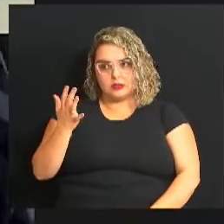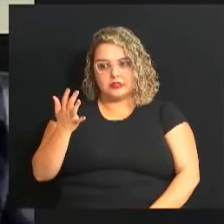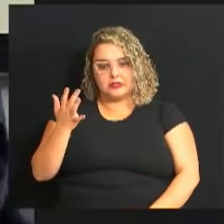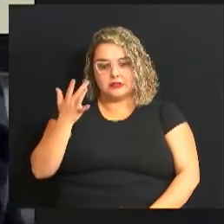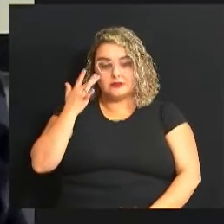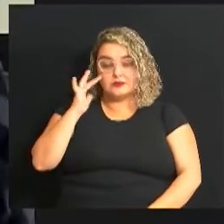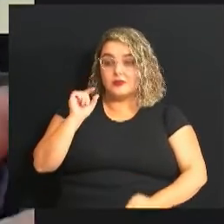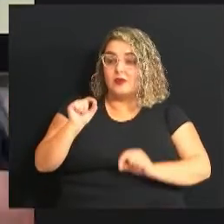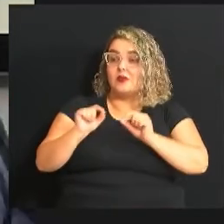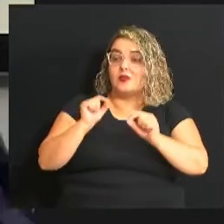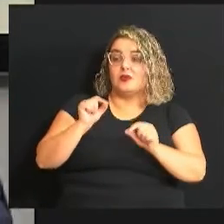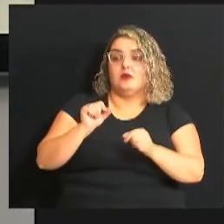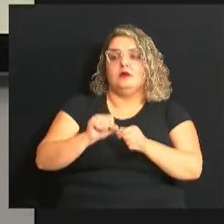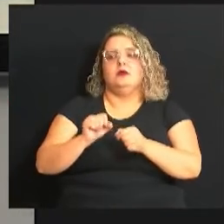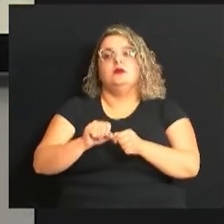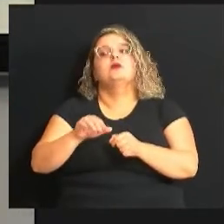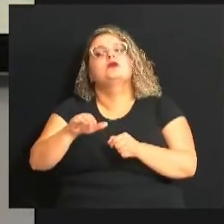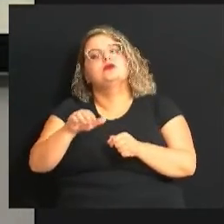fazer, chama um psicólogo.